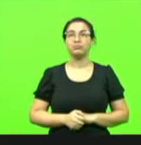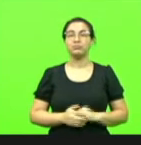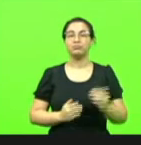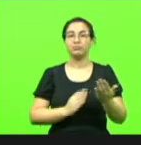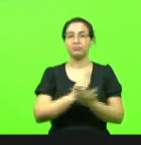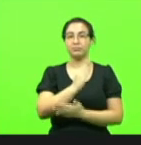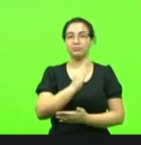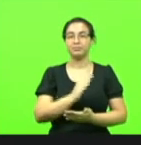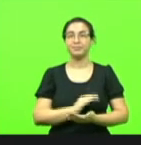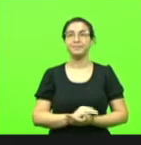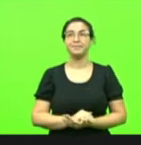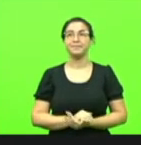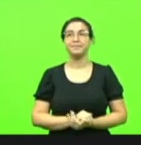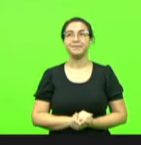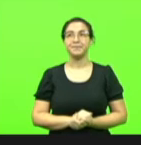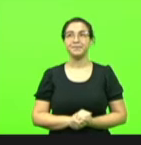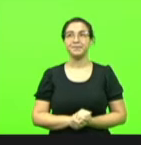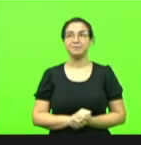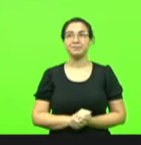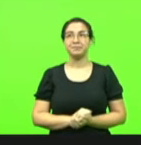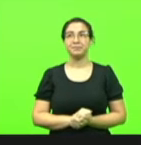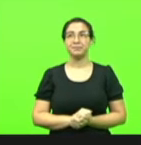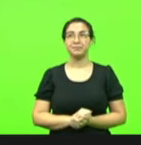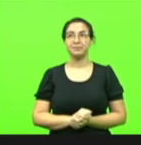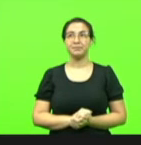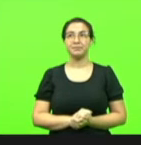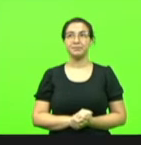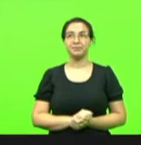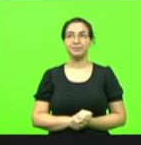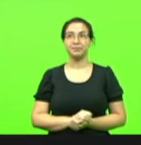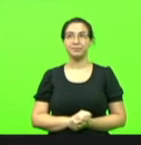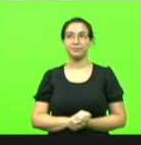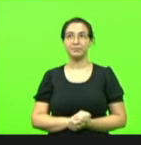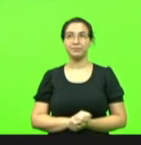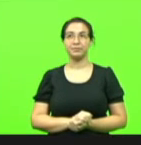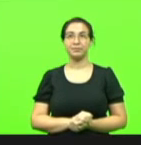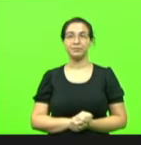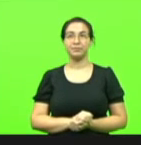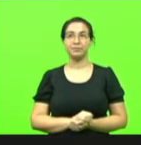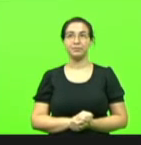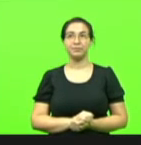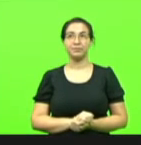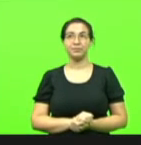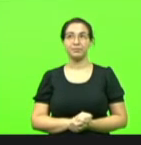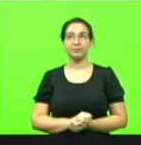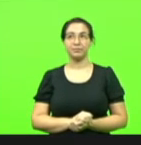e aprovado E aí